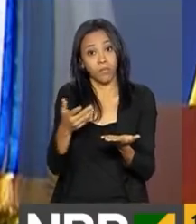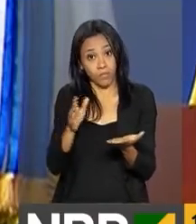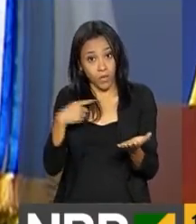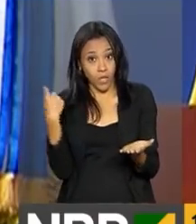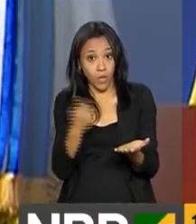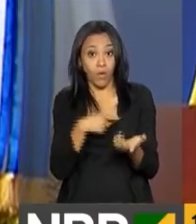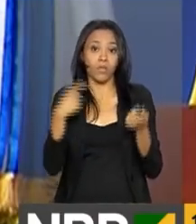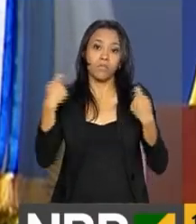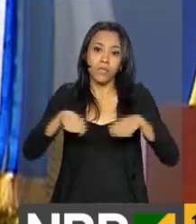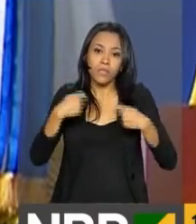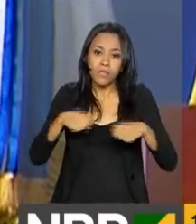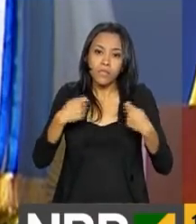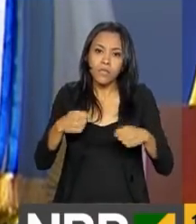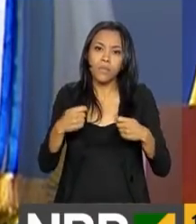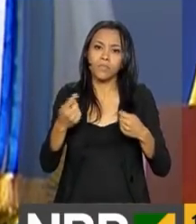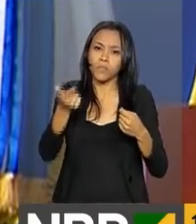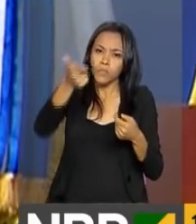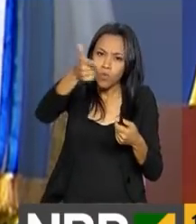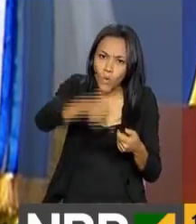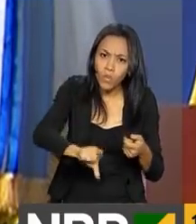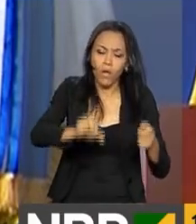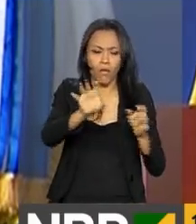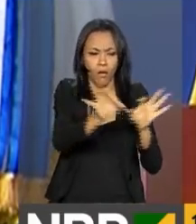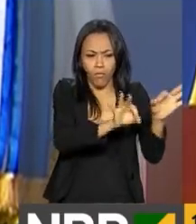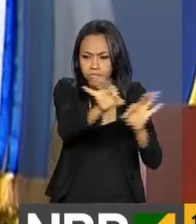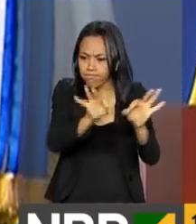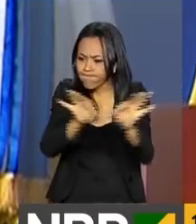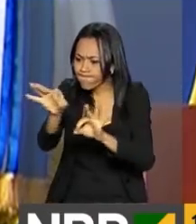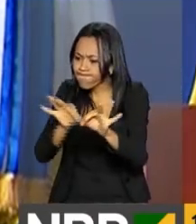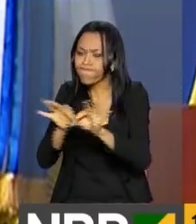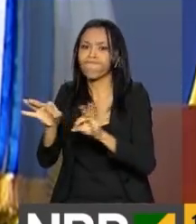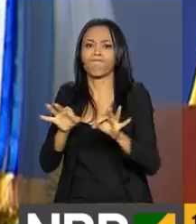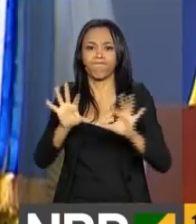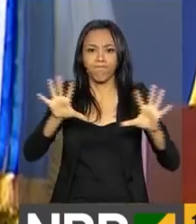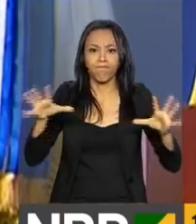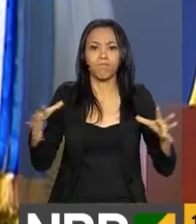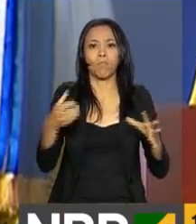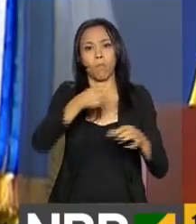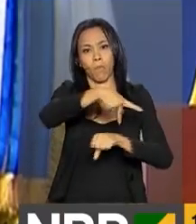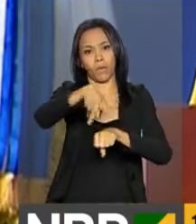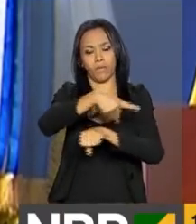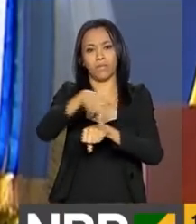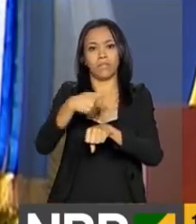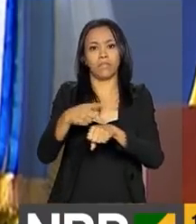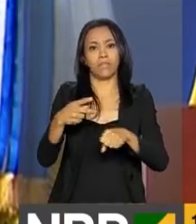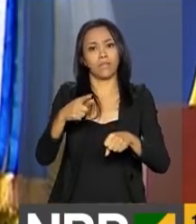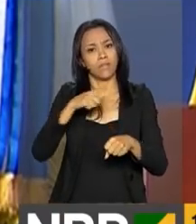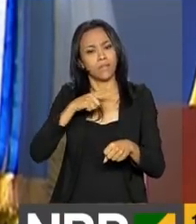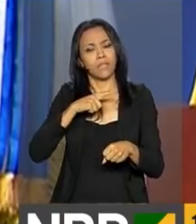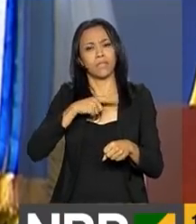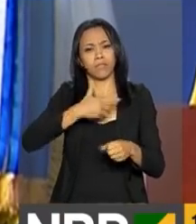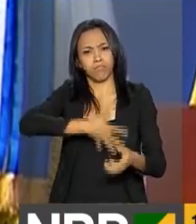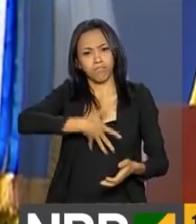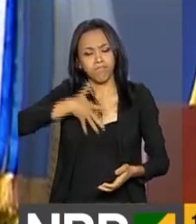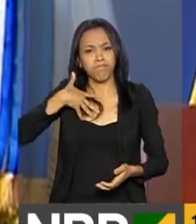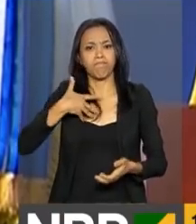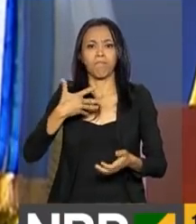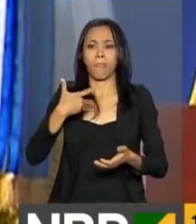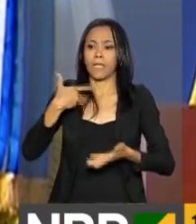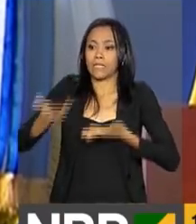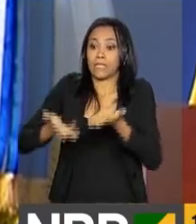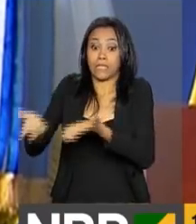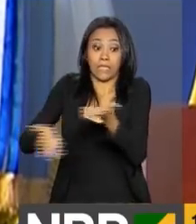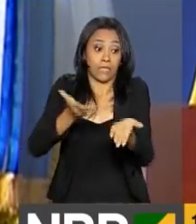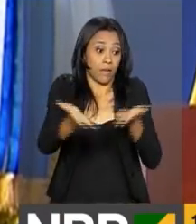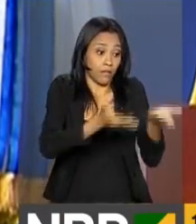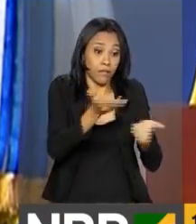precisamos reinstitucionalizar o país. Certa, digamos assim, solenidade, certa cerimônia no trato entre os